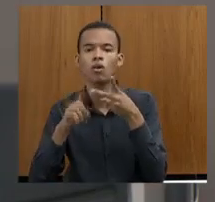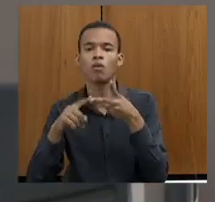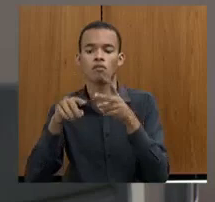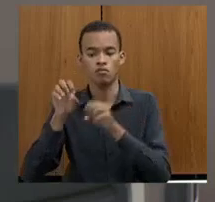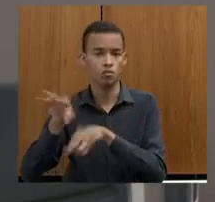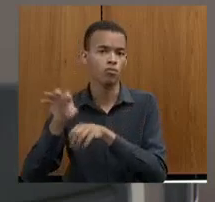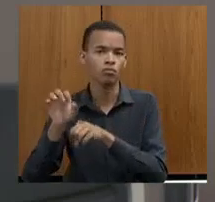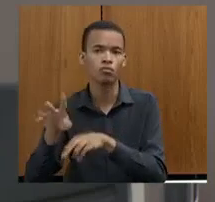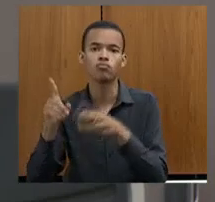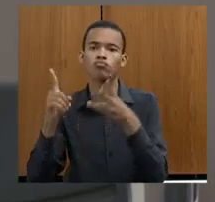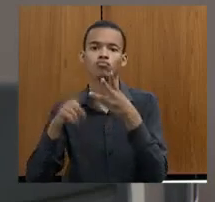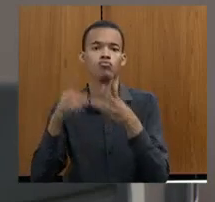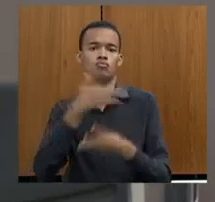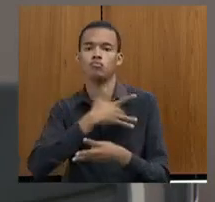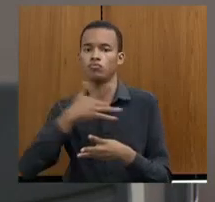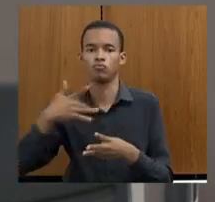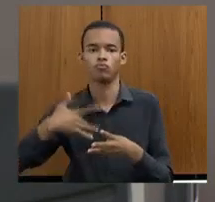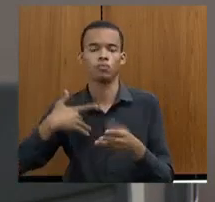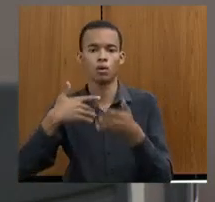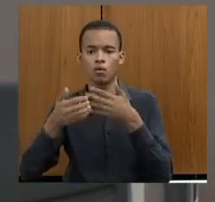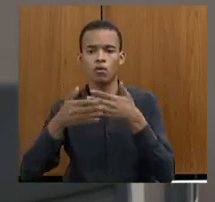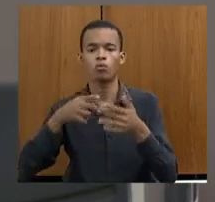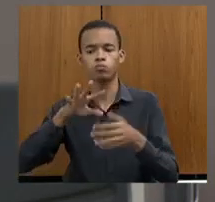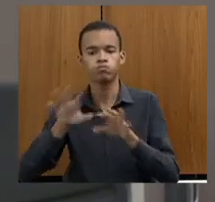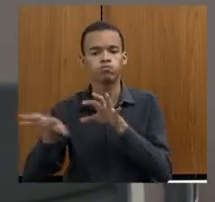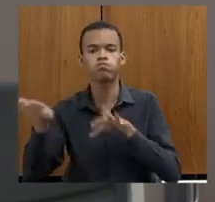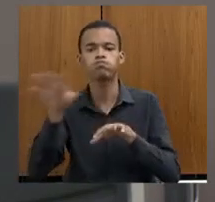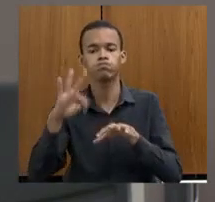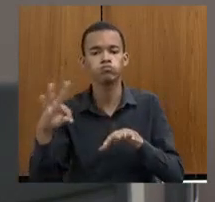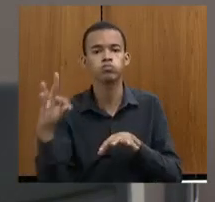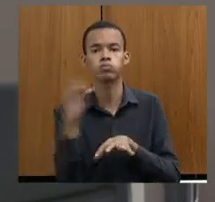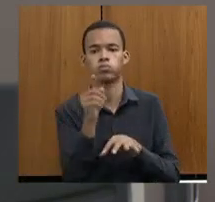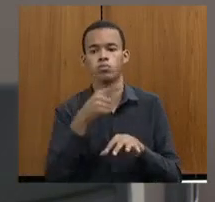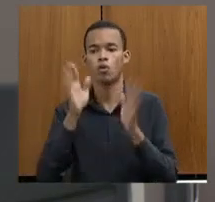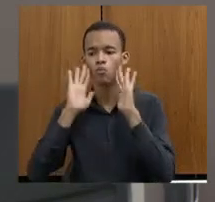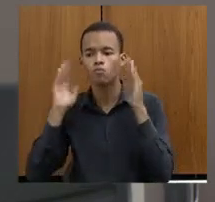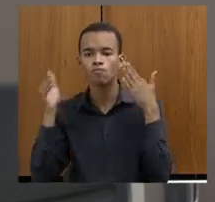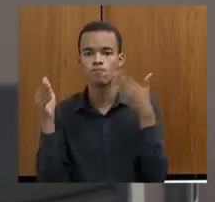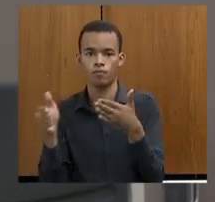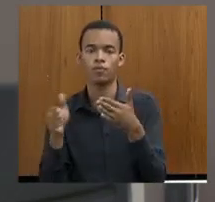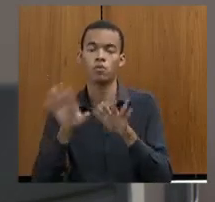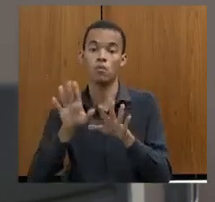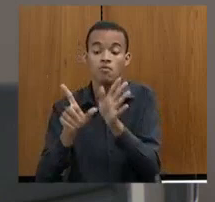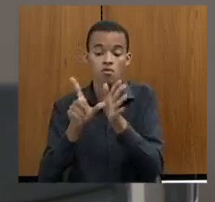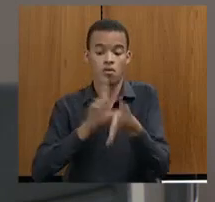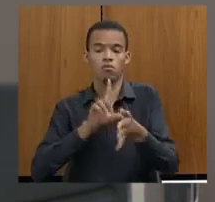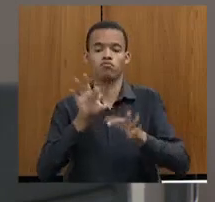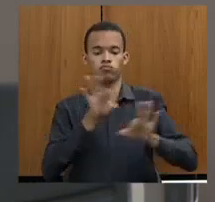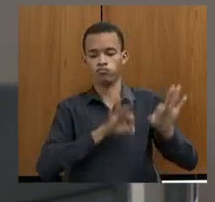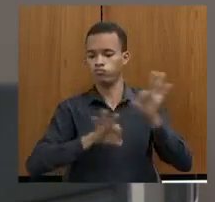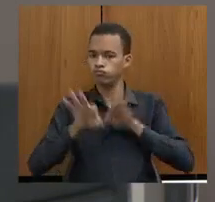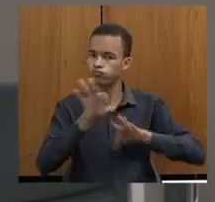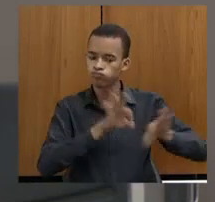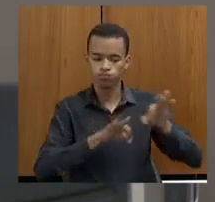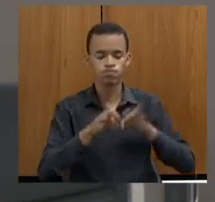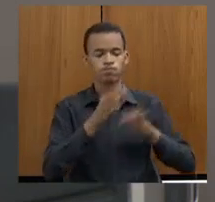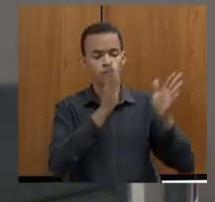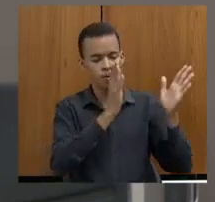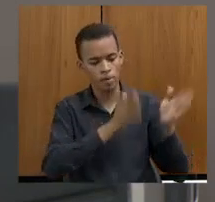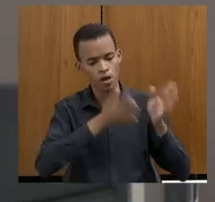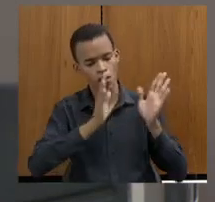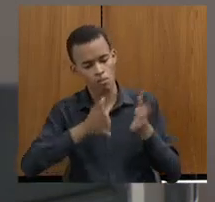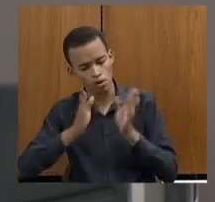qual esfera for Mas nós nunca faremos isso de forma não planejada não organizada não